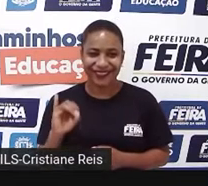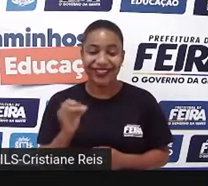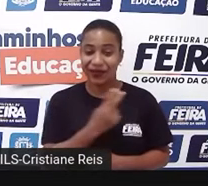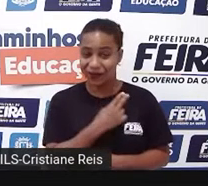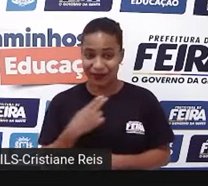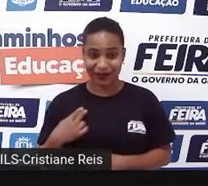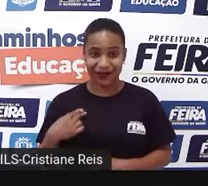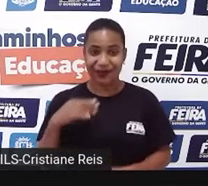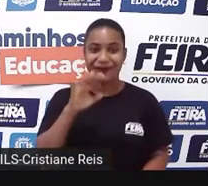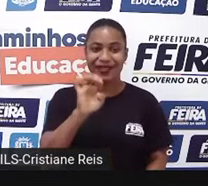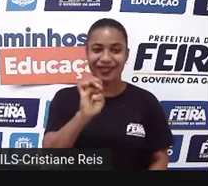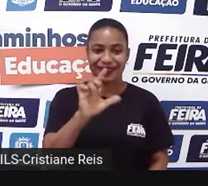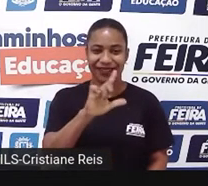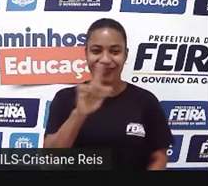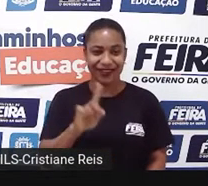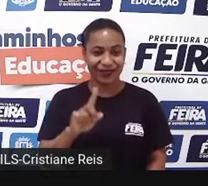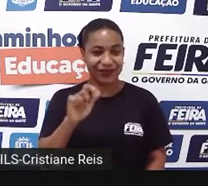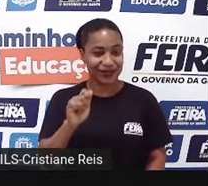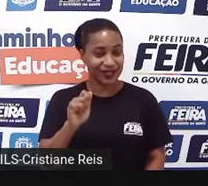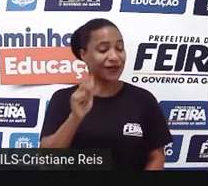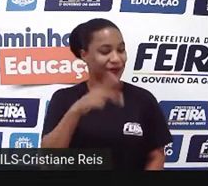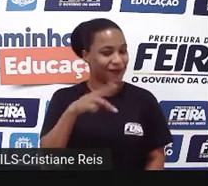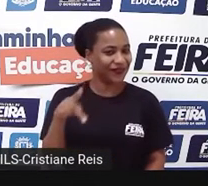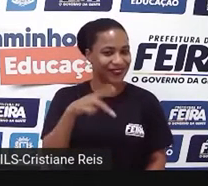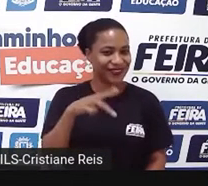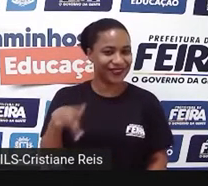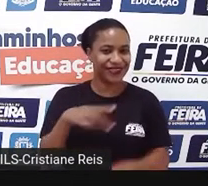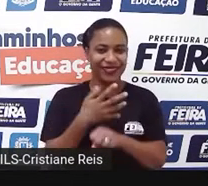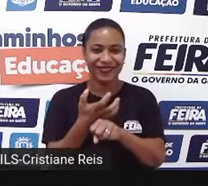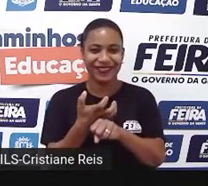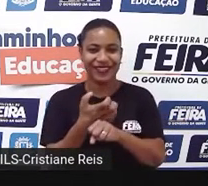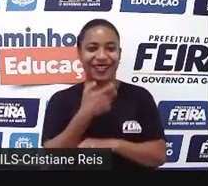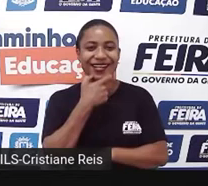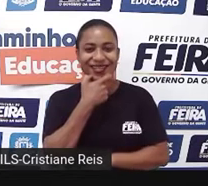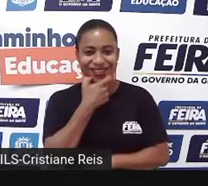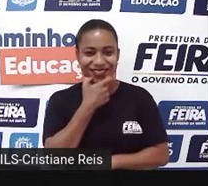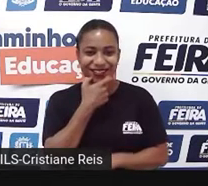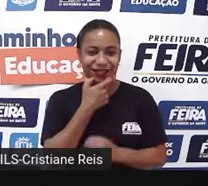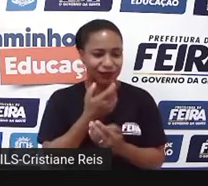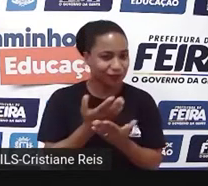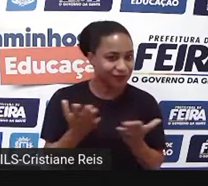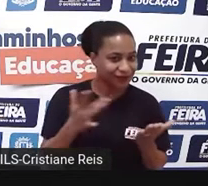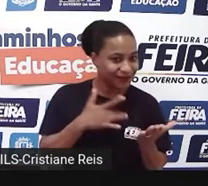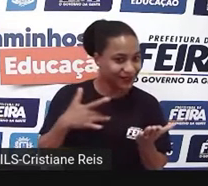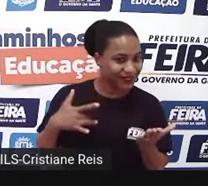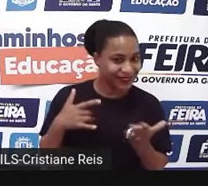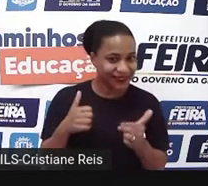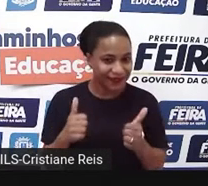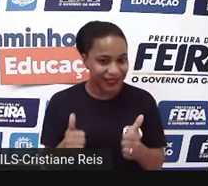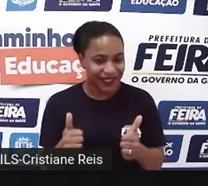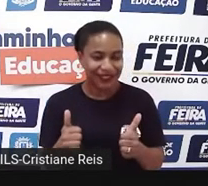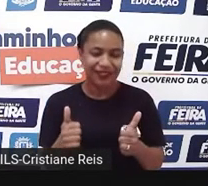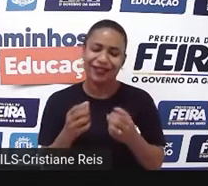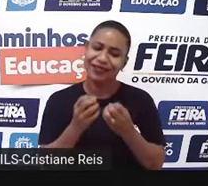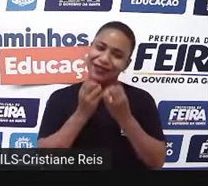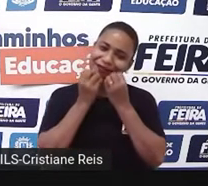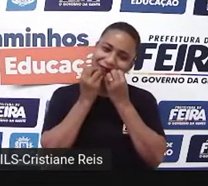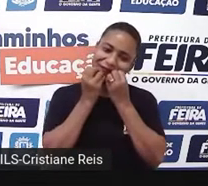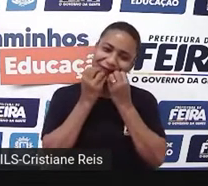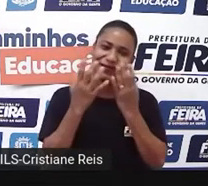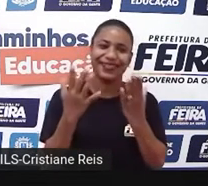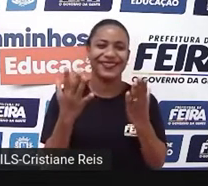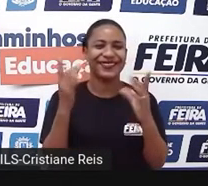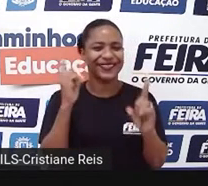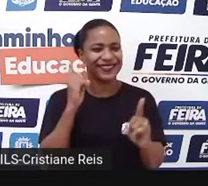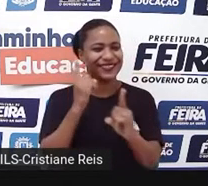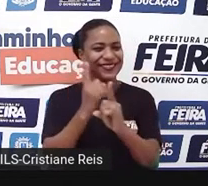sou a Elza Silva, sua professora de inglês. How are you? Como vocês estão? I hope you're very well. Eu